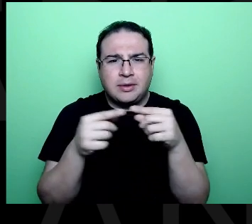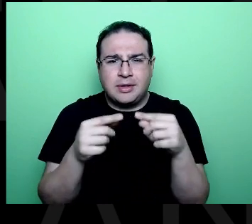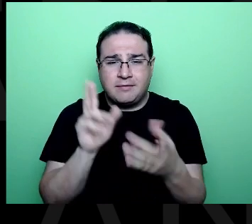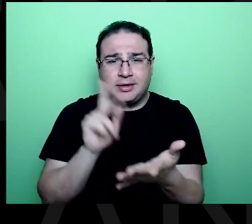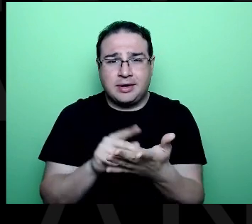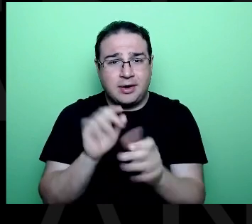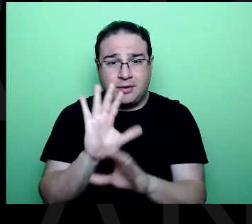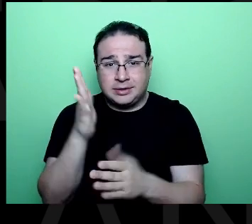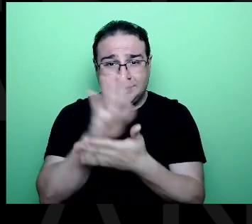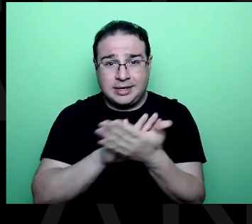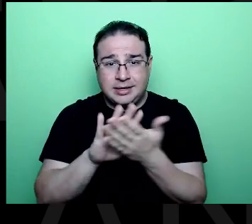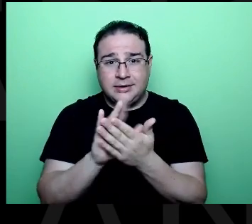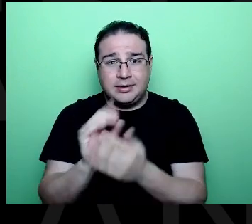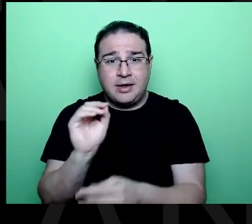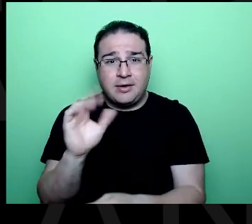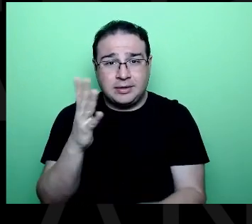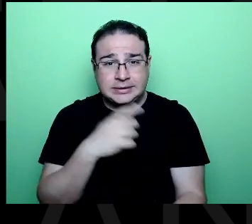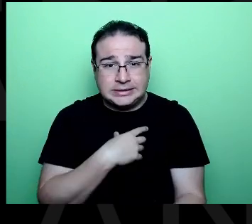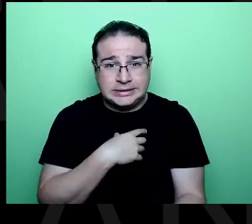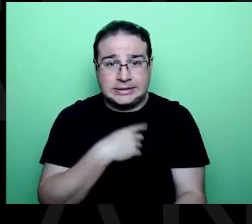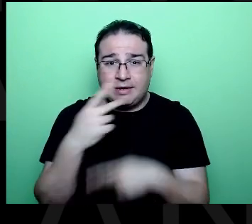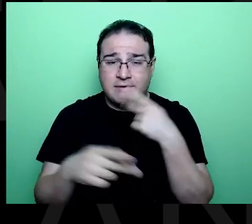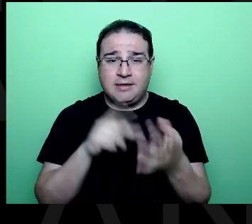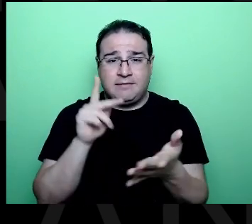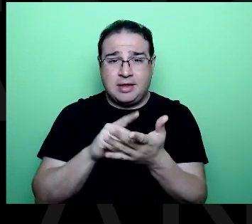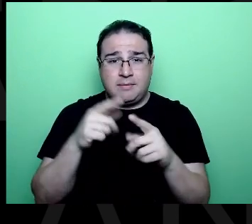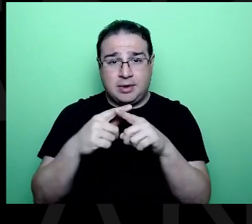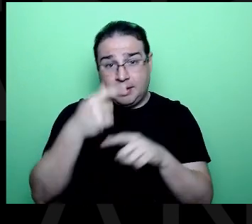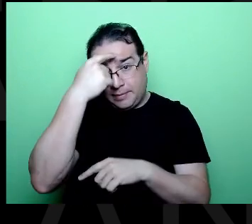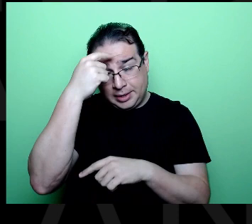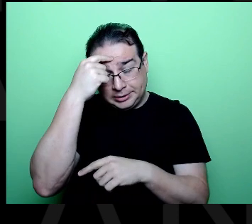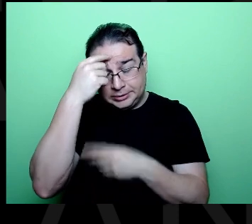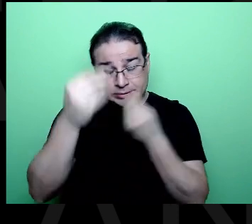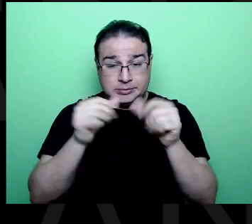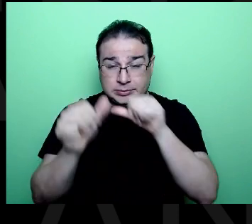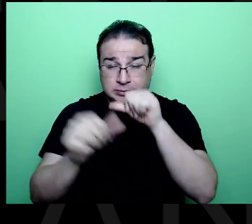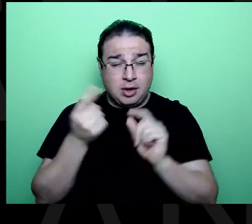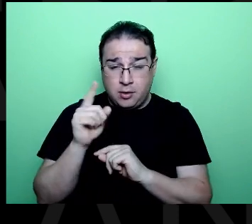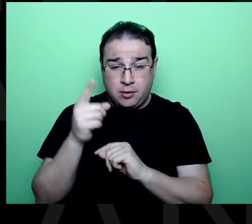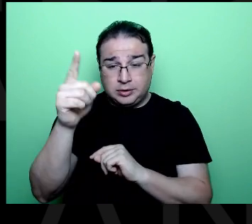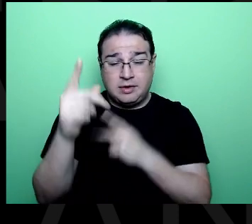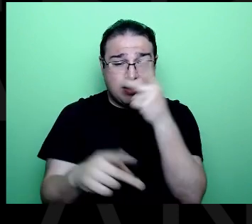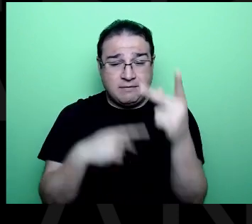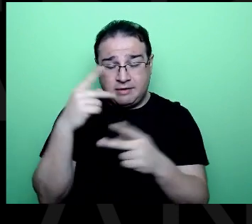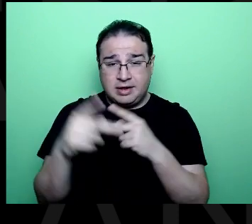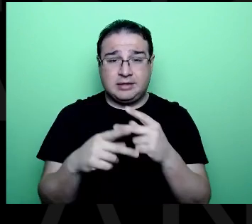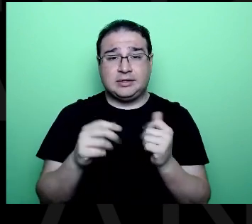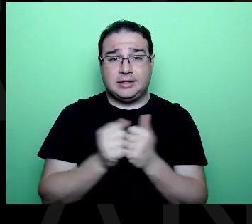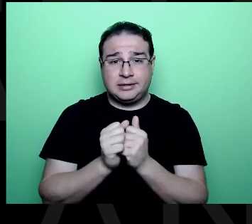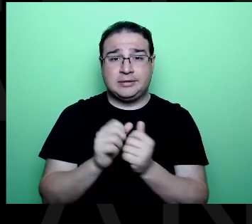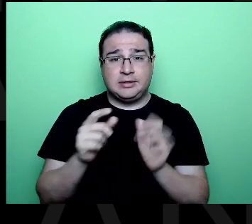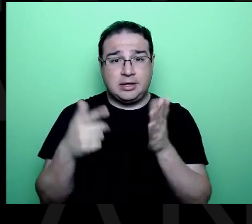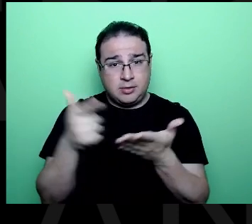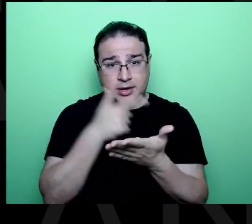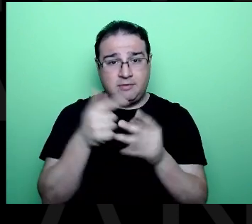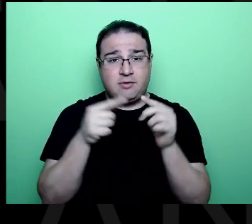por que ela contou isso, que se na verdade não aconteceu. Aí se fala, lógico, a mente humana vai longe,